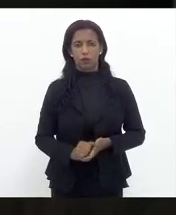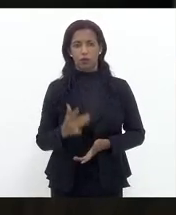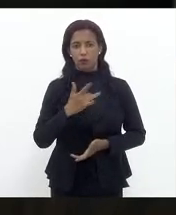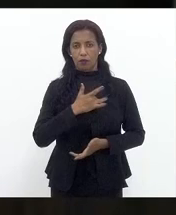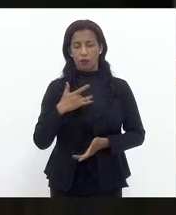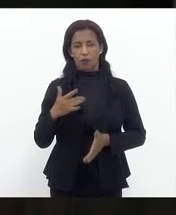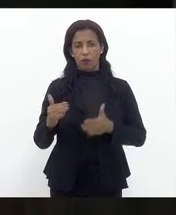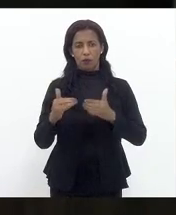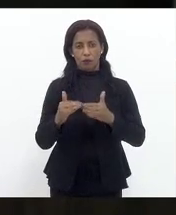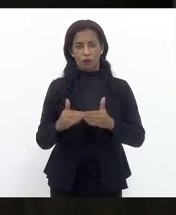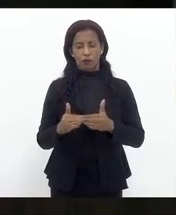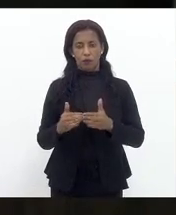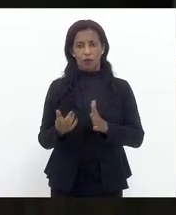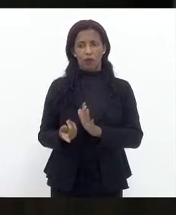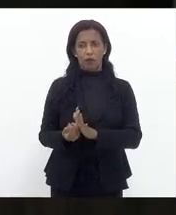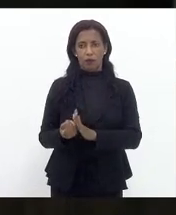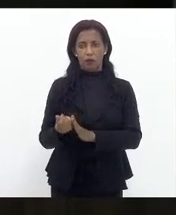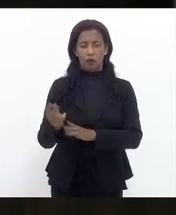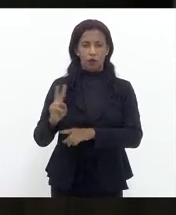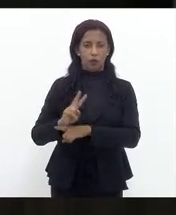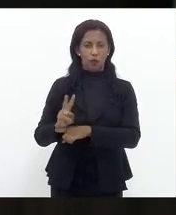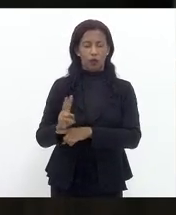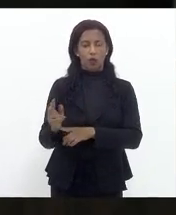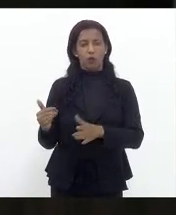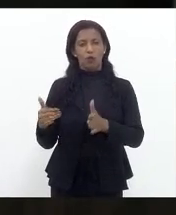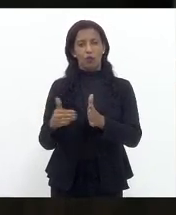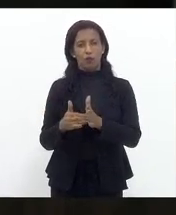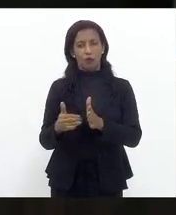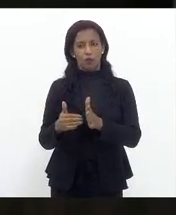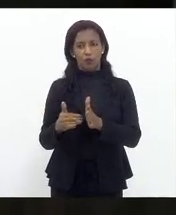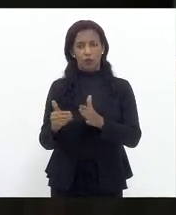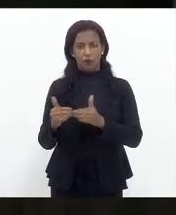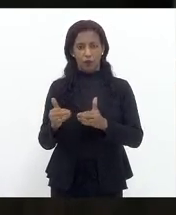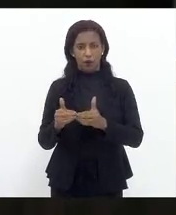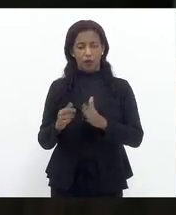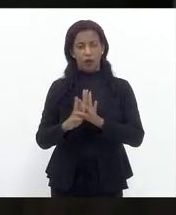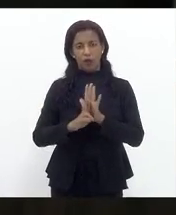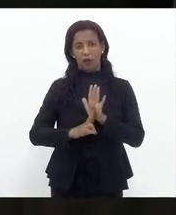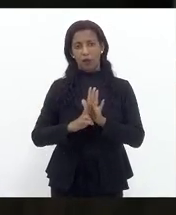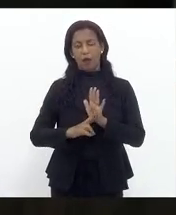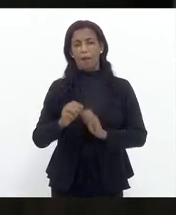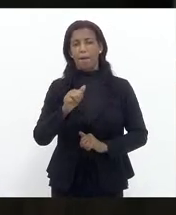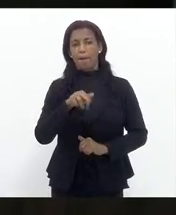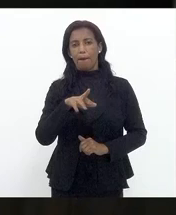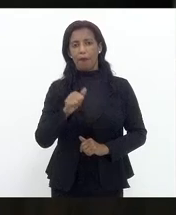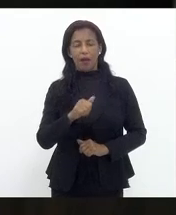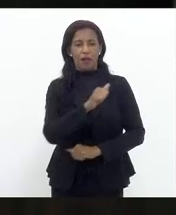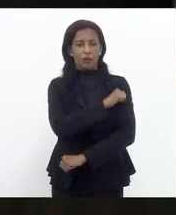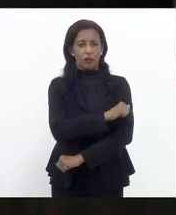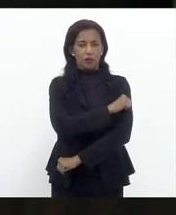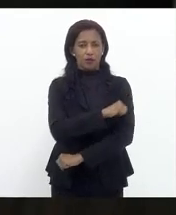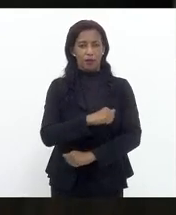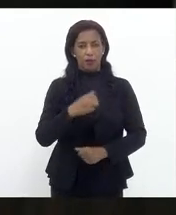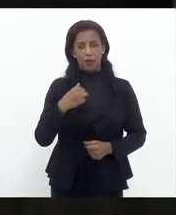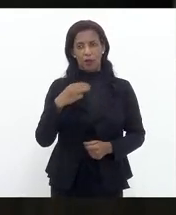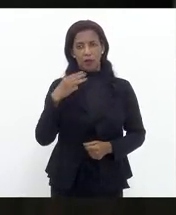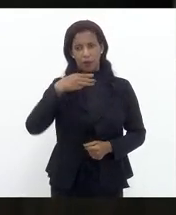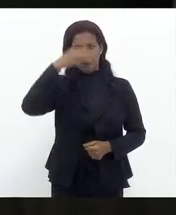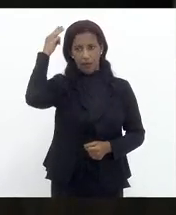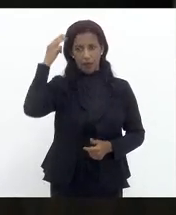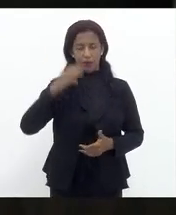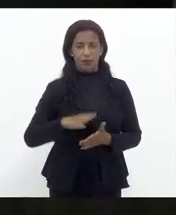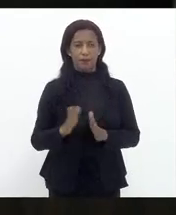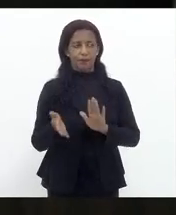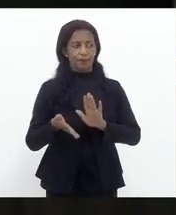saúde, favorável. De orçamento, finanças, fiscalização financeira e controle, favorável. Relatores, deputados Márcio Pacheco, enfermeira Rejane e Márcio Pacheco. Pendendo